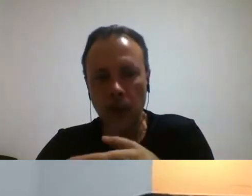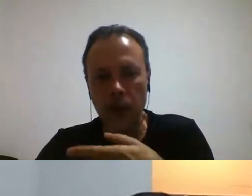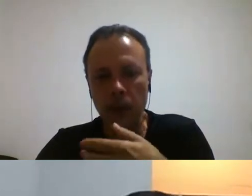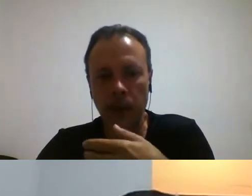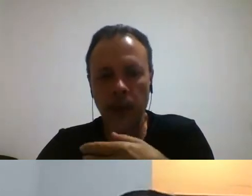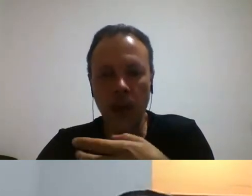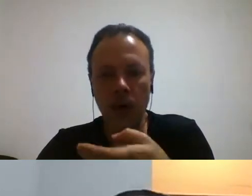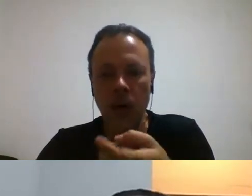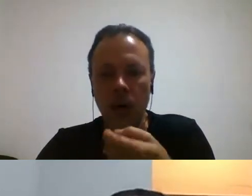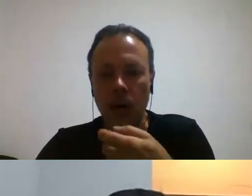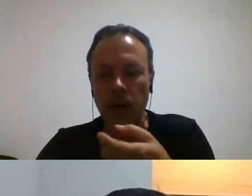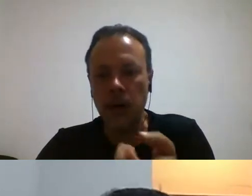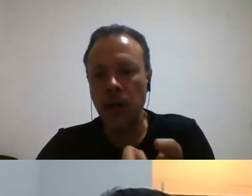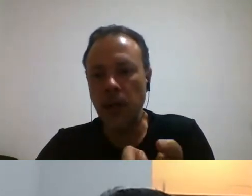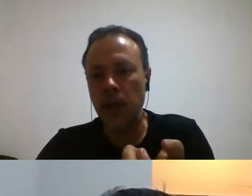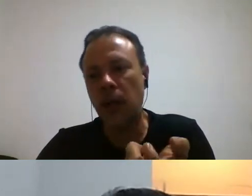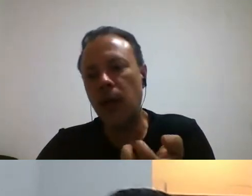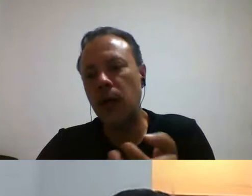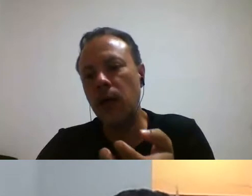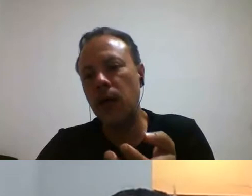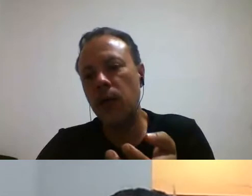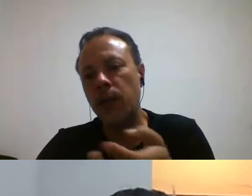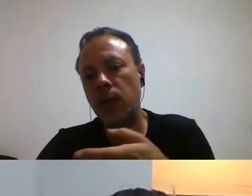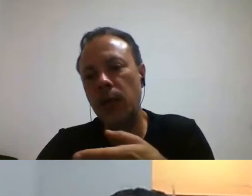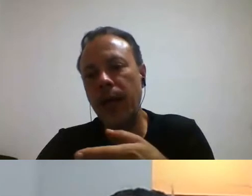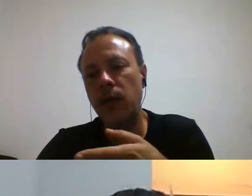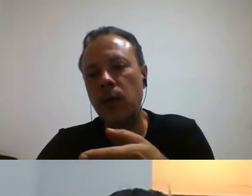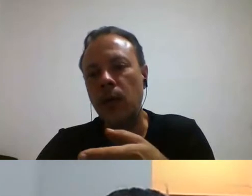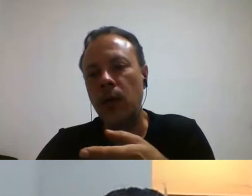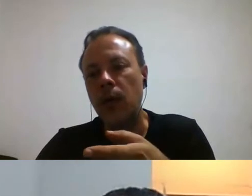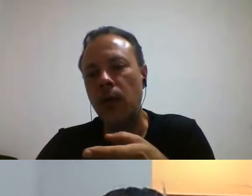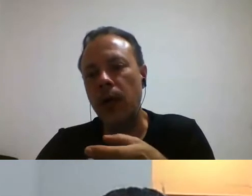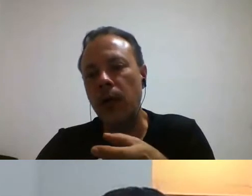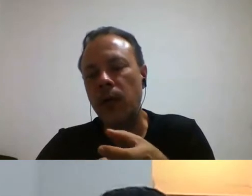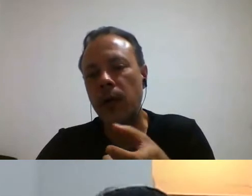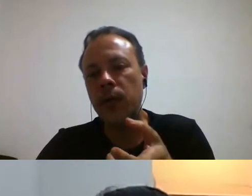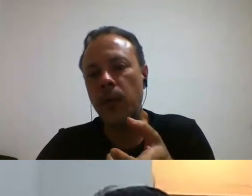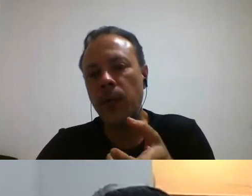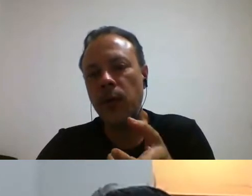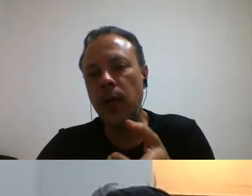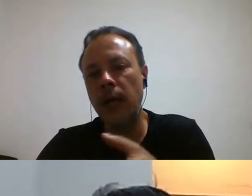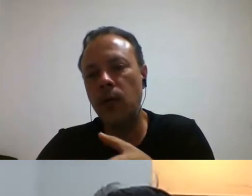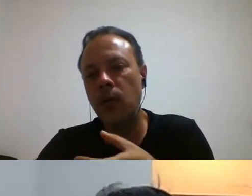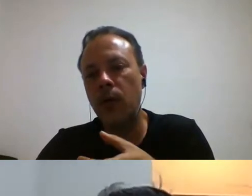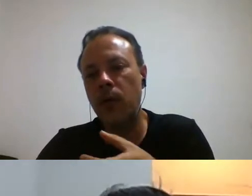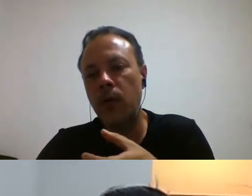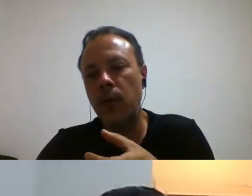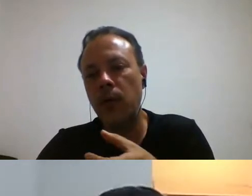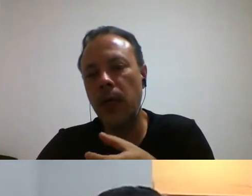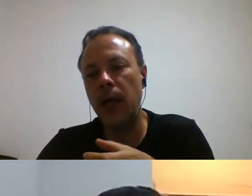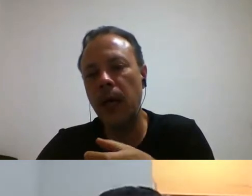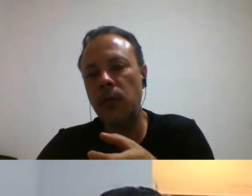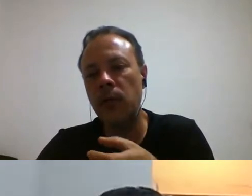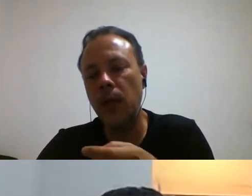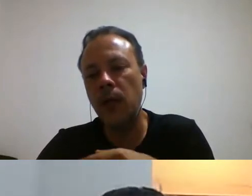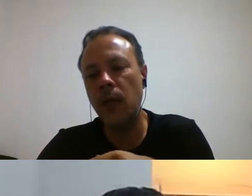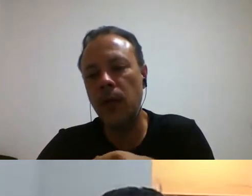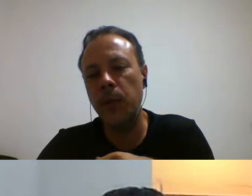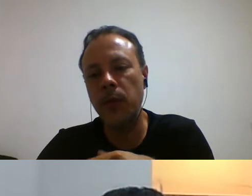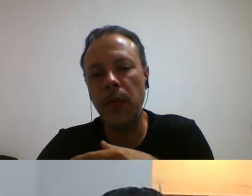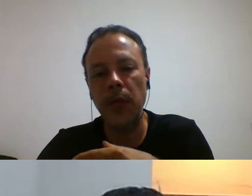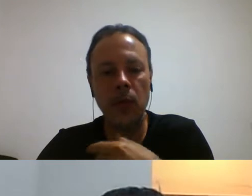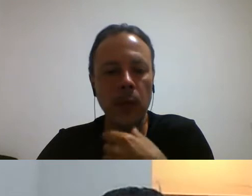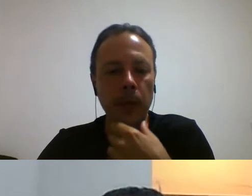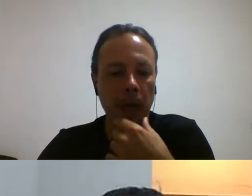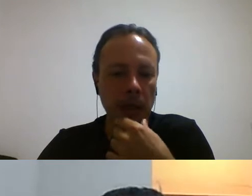tá? E no final, a gente tem aí o projeto, eu quero trazer o projeto como linkado